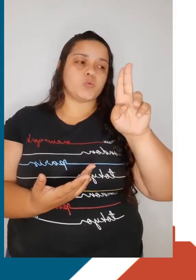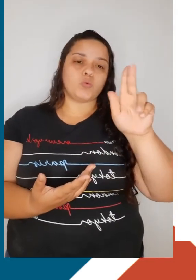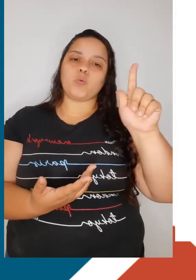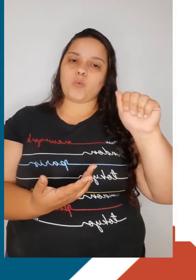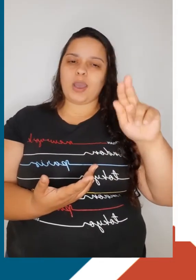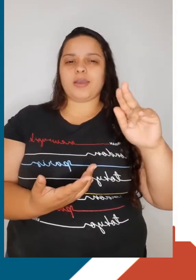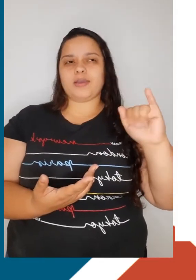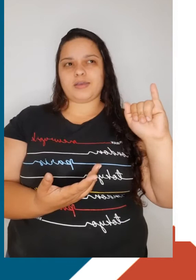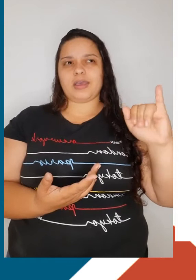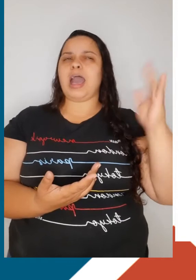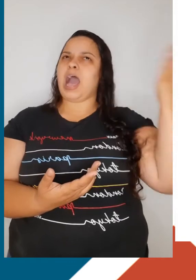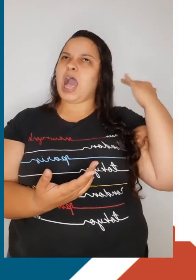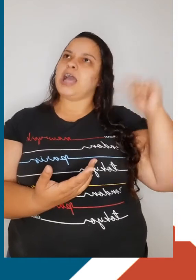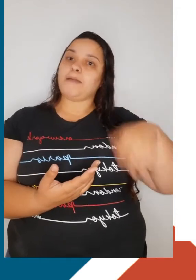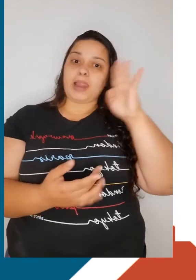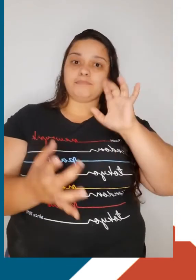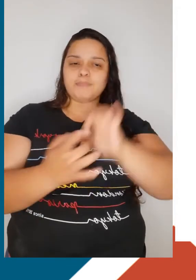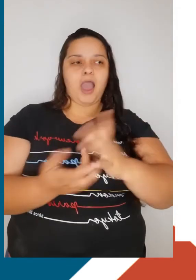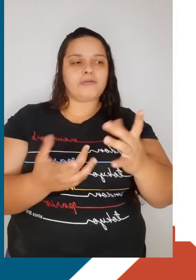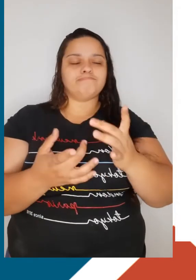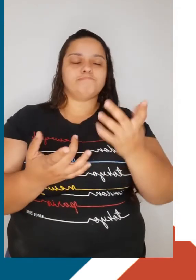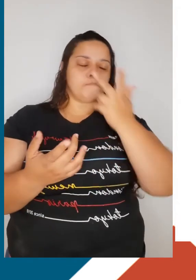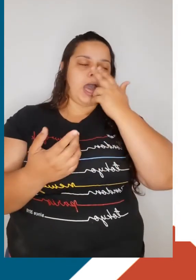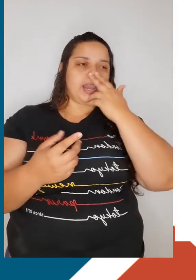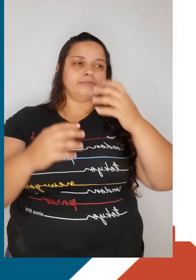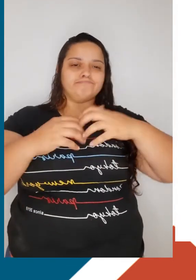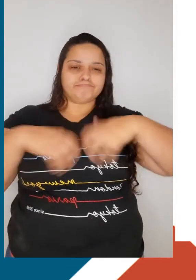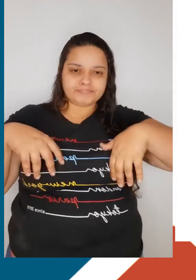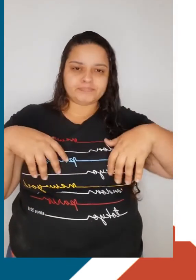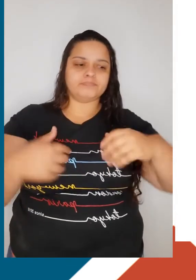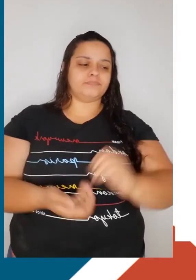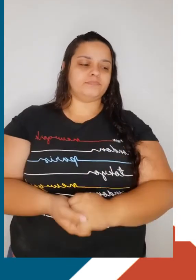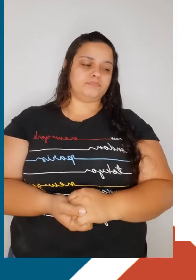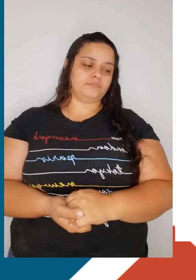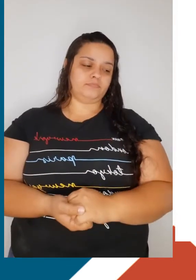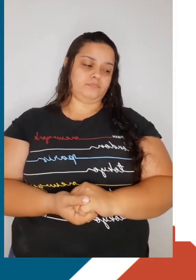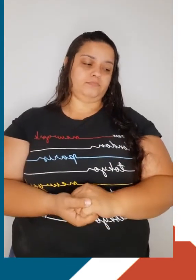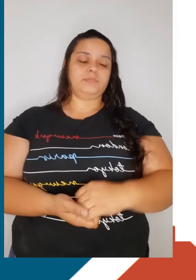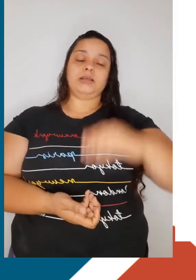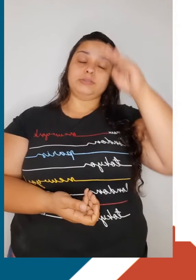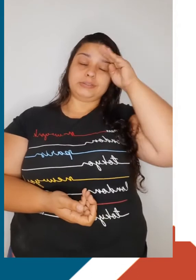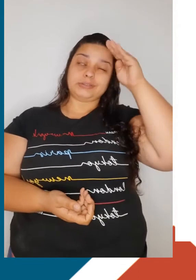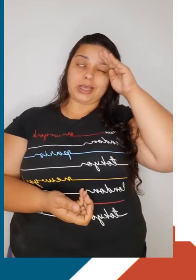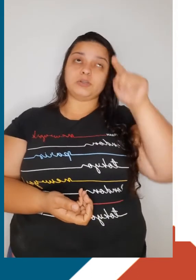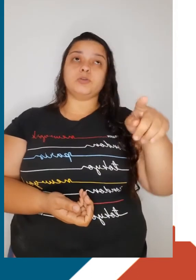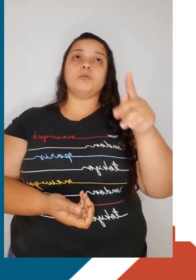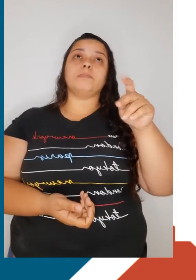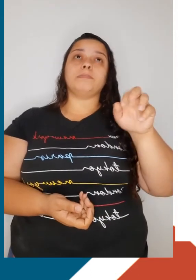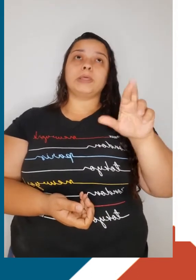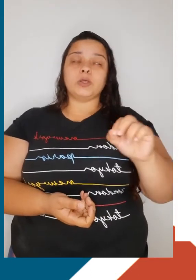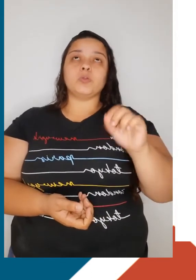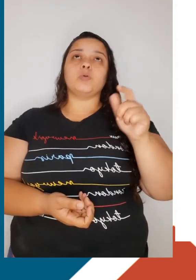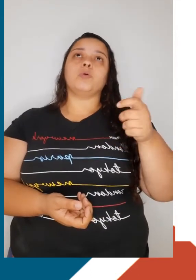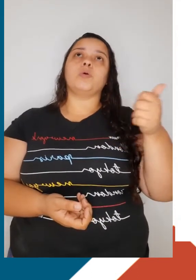Cisplatina, que também fazia parte do Brasil. No entanto, mesmo com esses episódios, os exércitos imperiais de Dom Pedro e seus